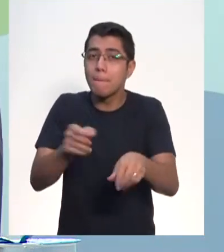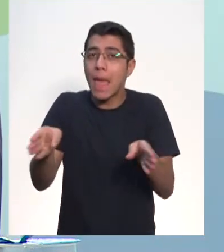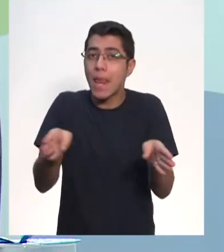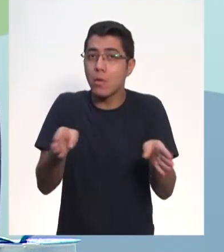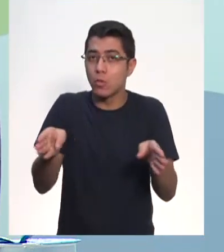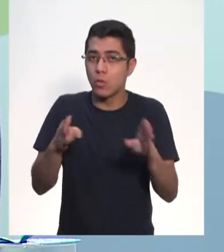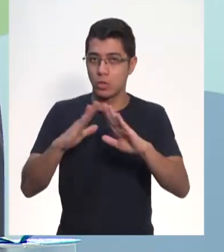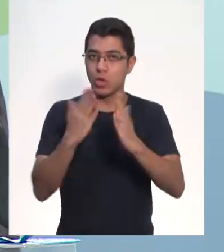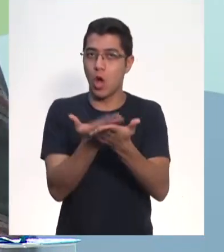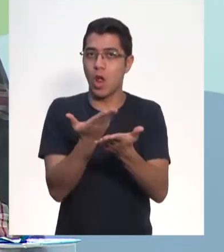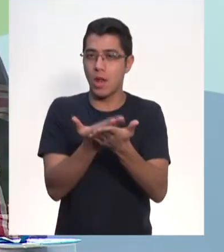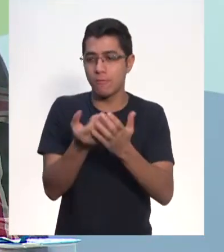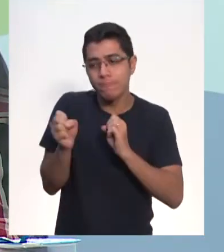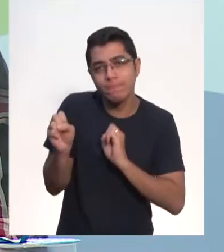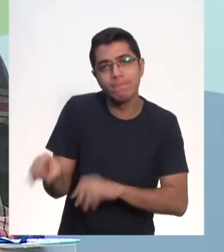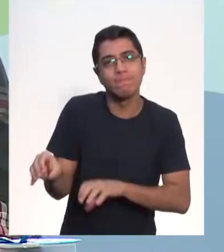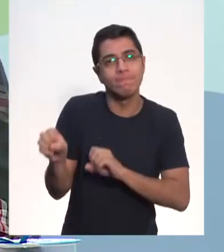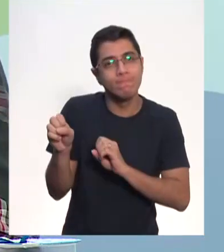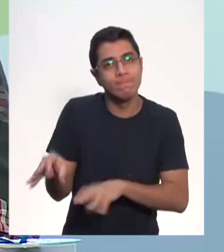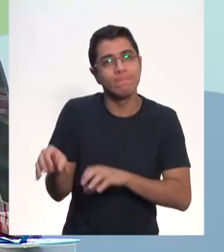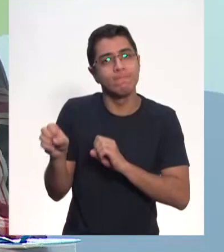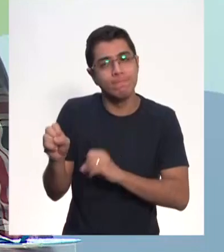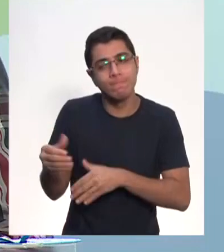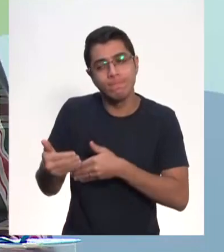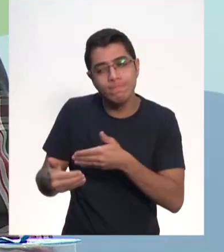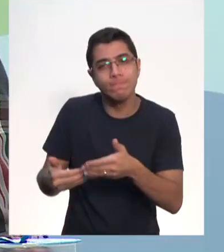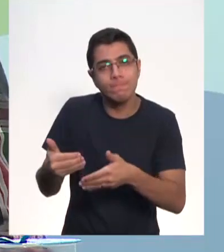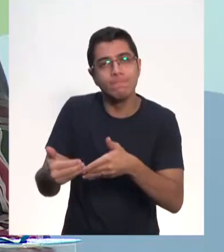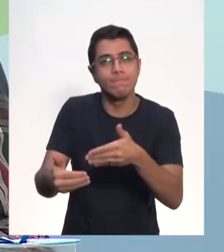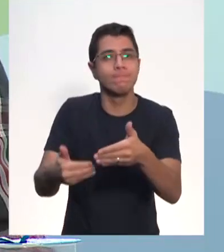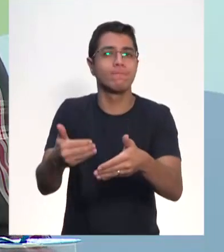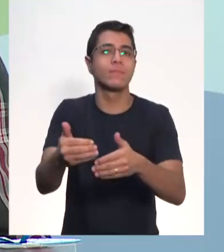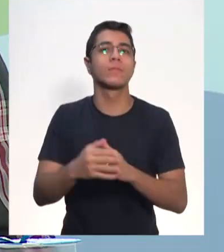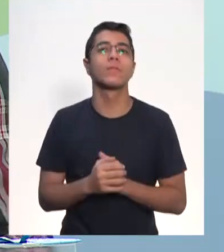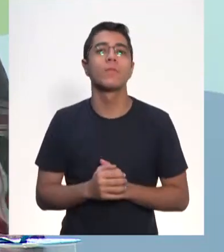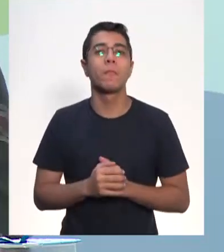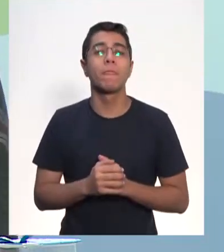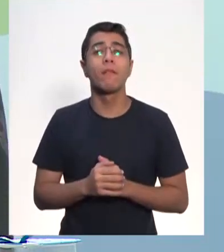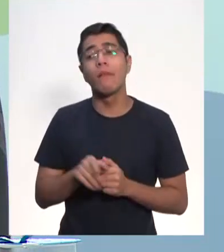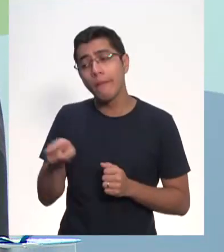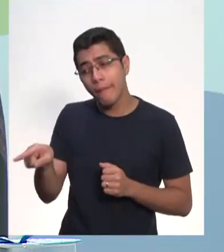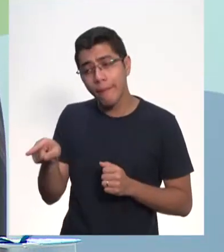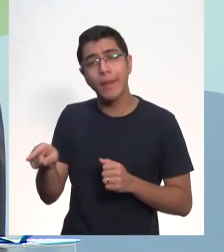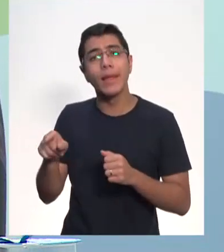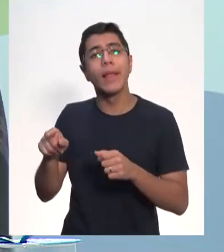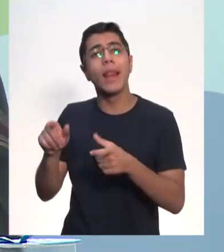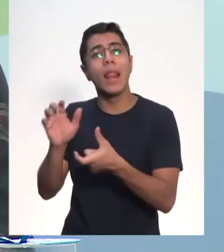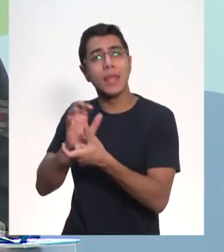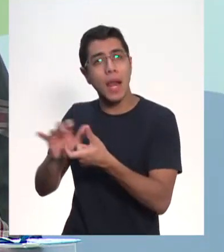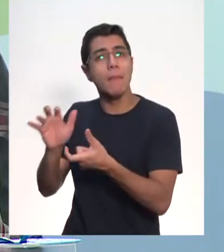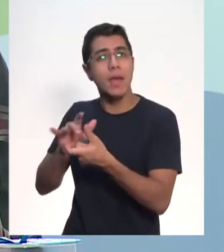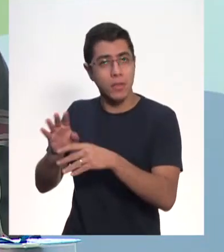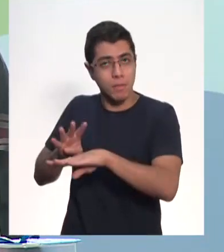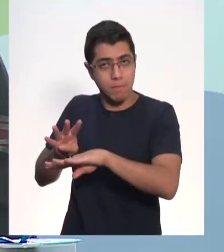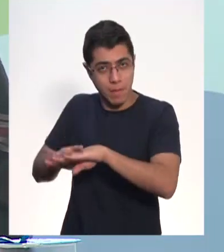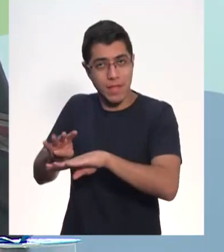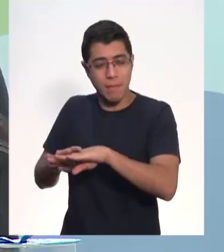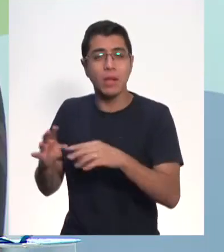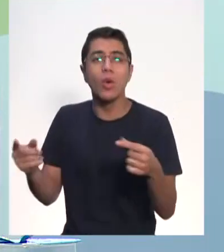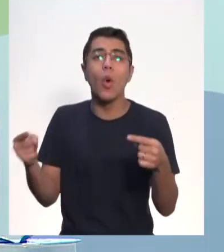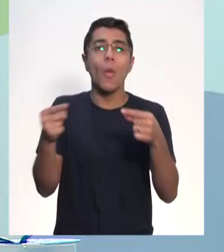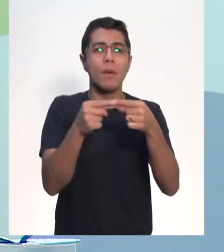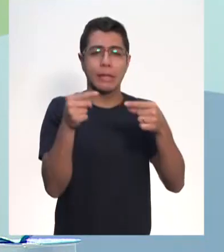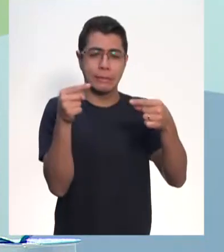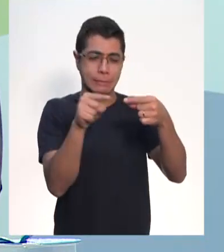diferentes aspectos. Esses aspectos, por exemplo, comunicação, que os alunos eles vão ser estimulados